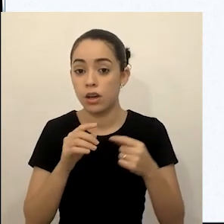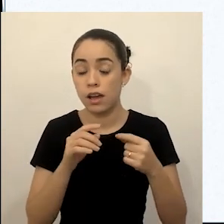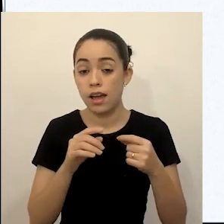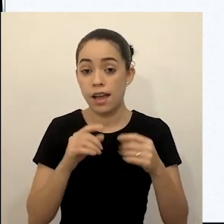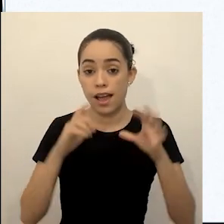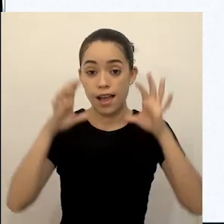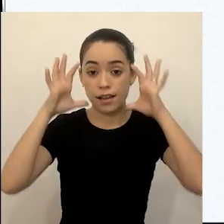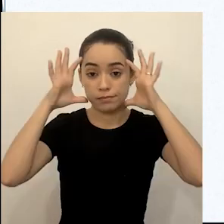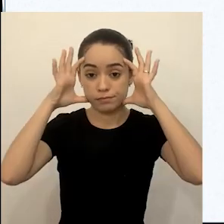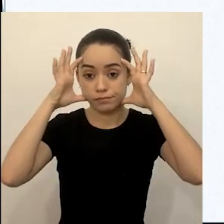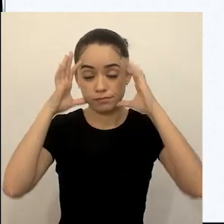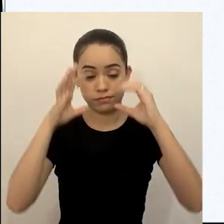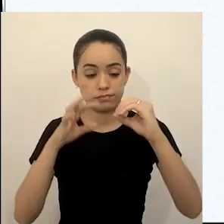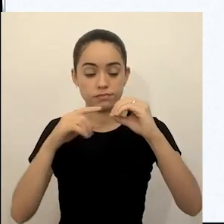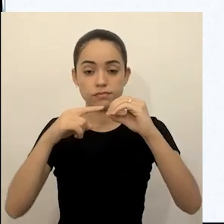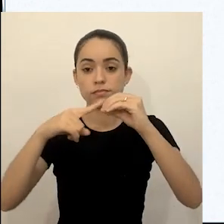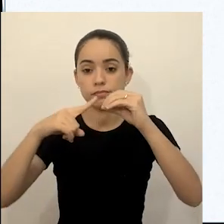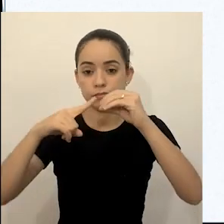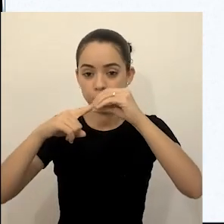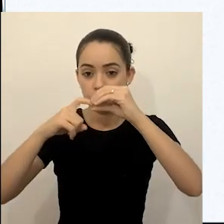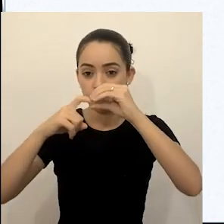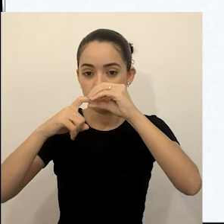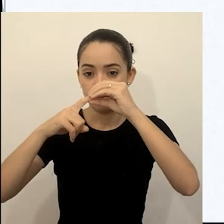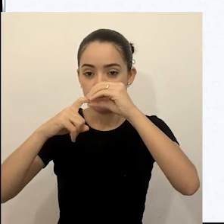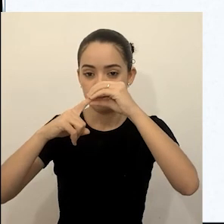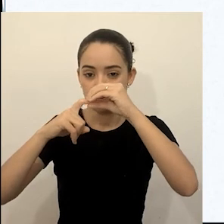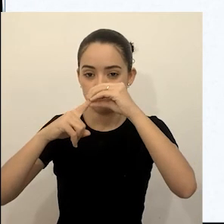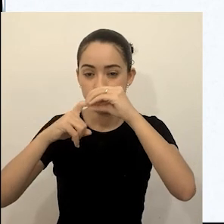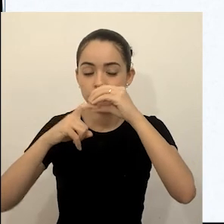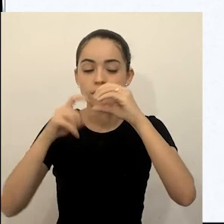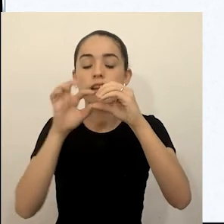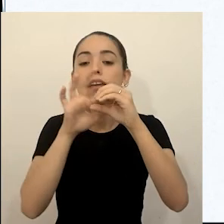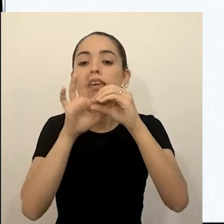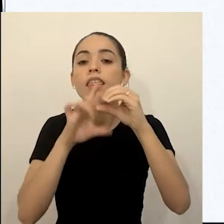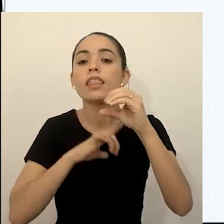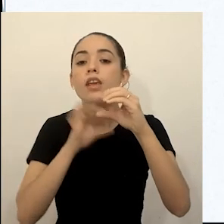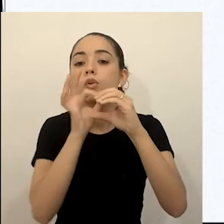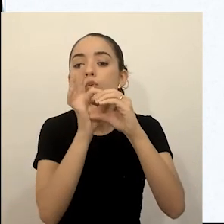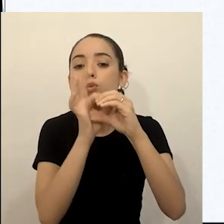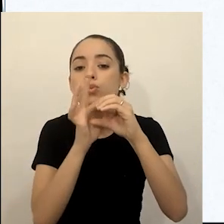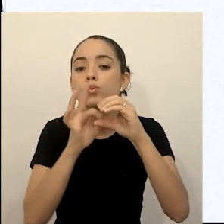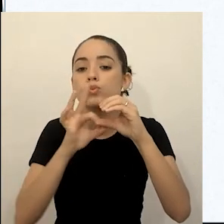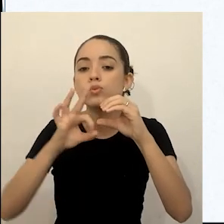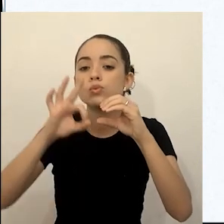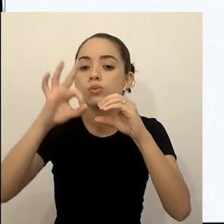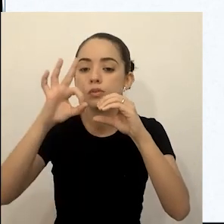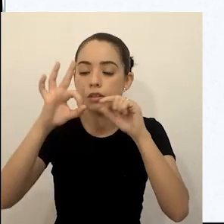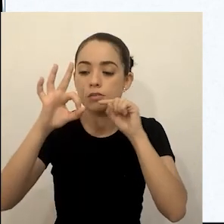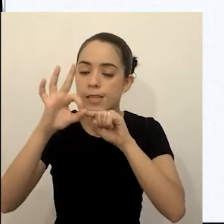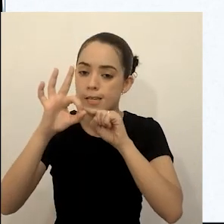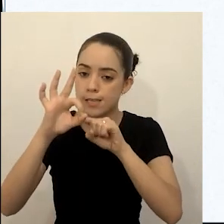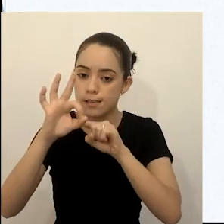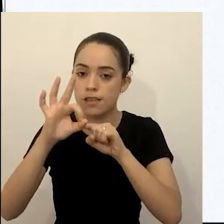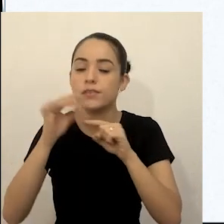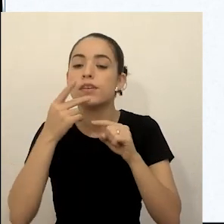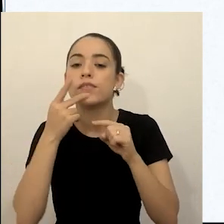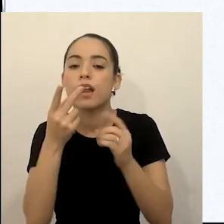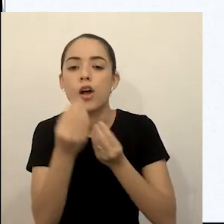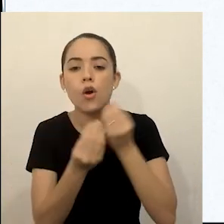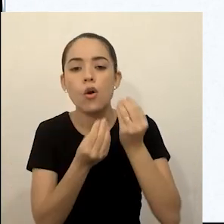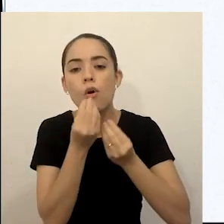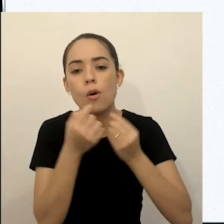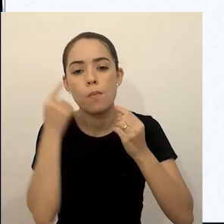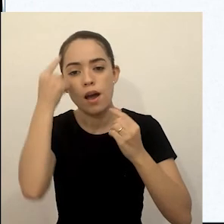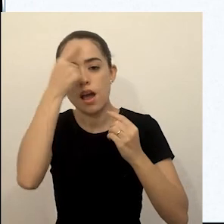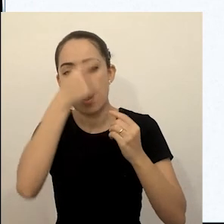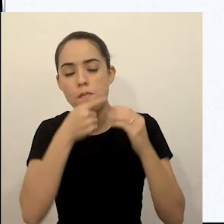A cabeça do espermatozoide contém o núcleo, que é determinante para o formato da